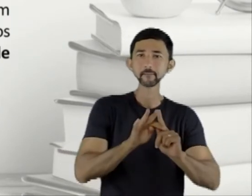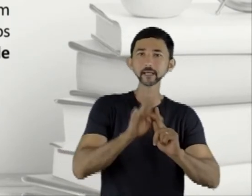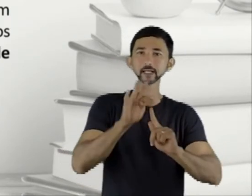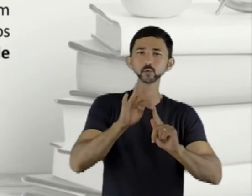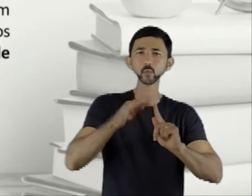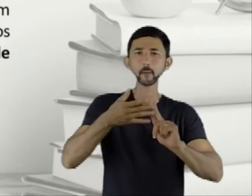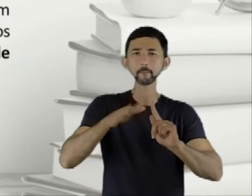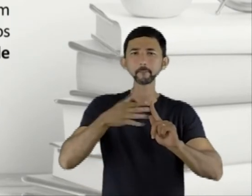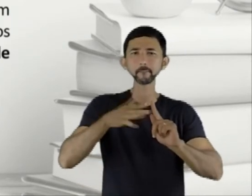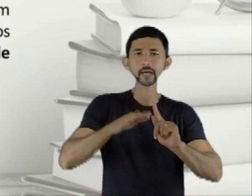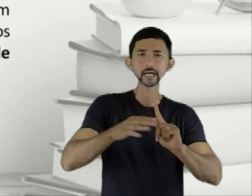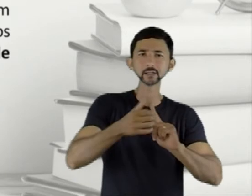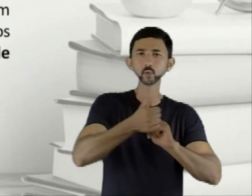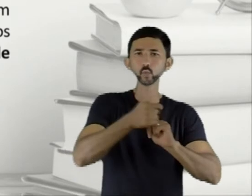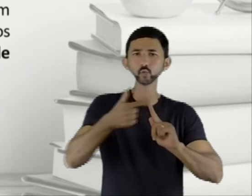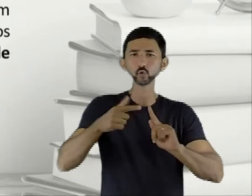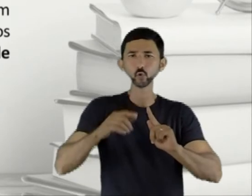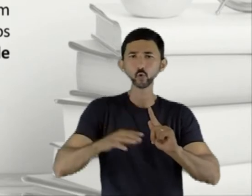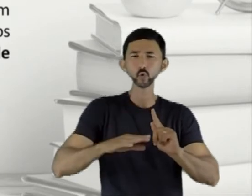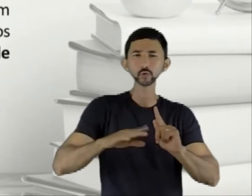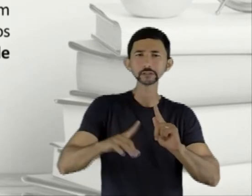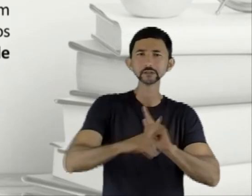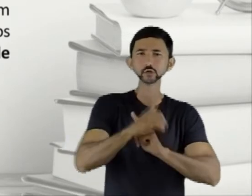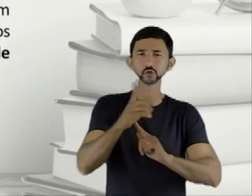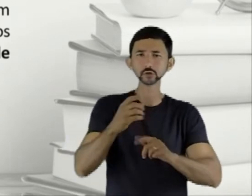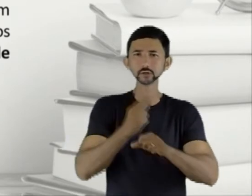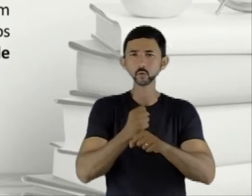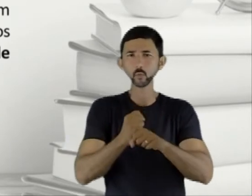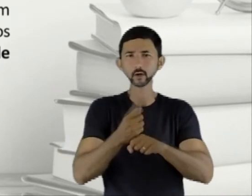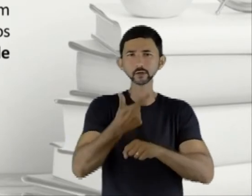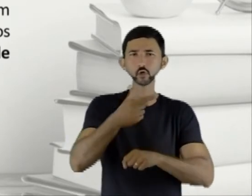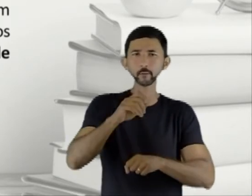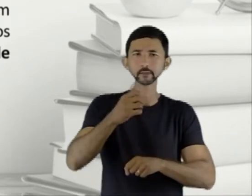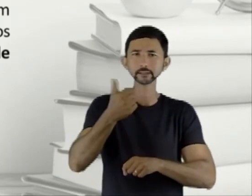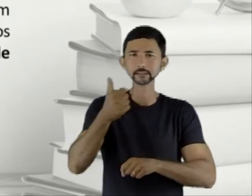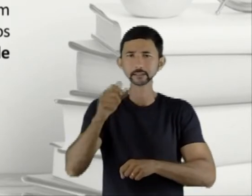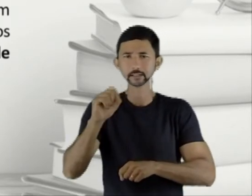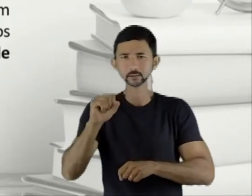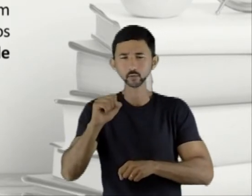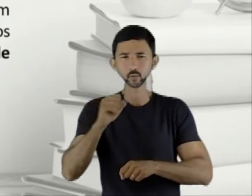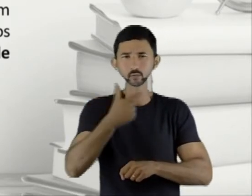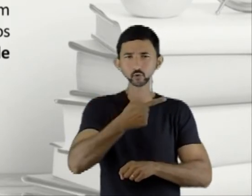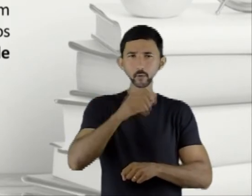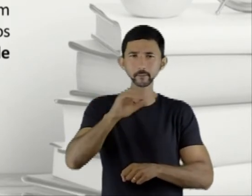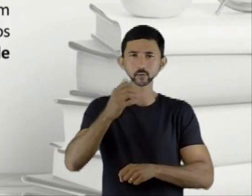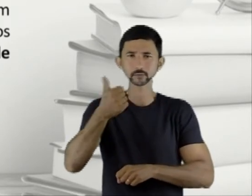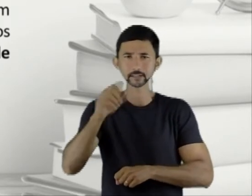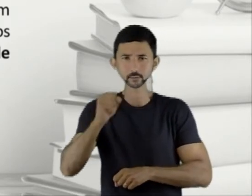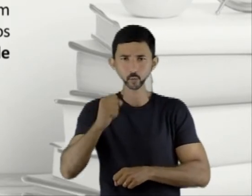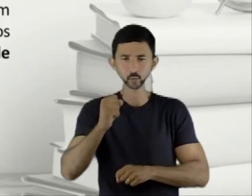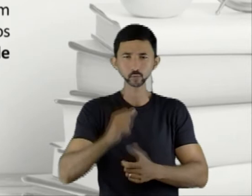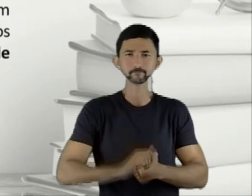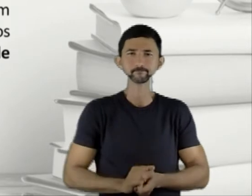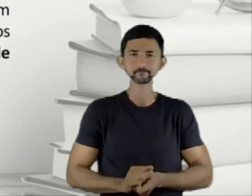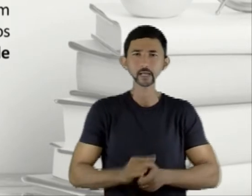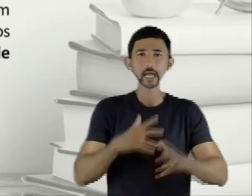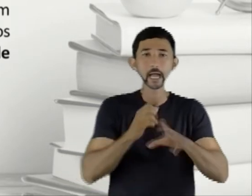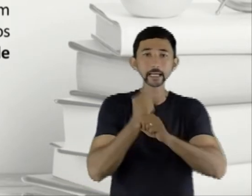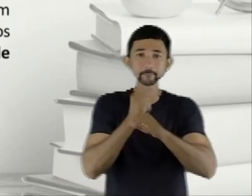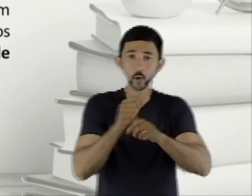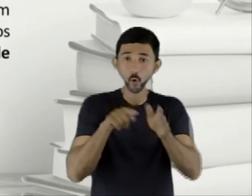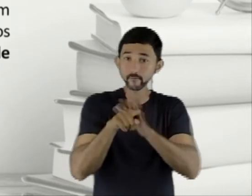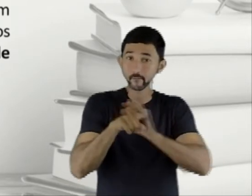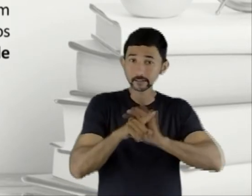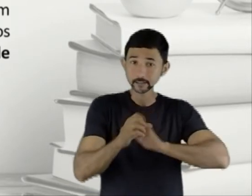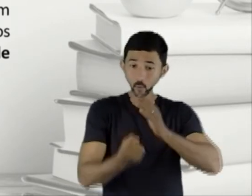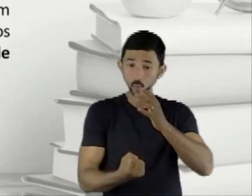durante os 12 primeiros dias do mês de junho de 2018 e, com esses dados, construiu um gráfico. Esse gráfico